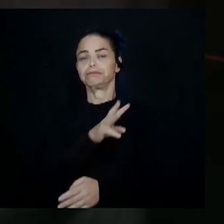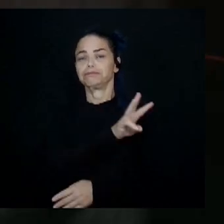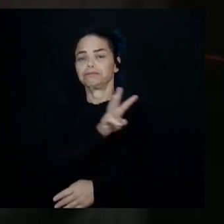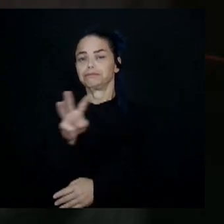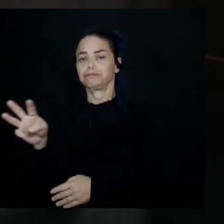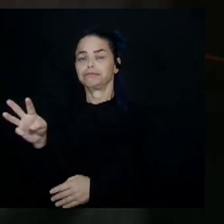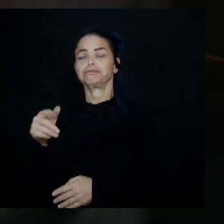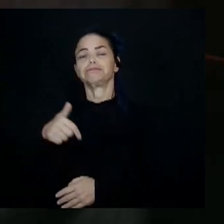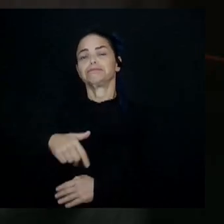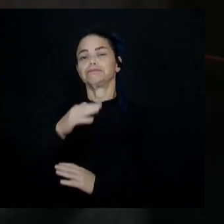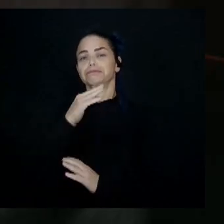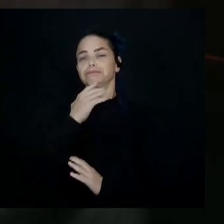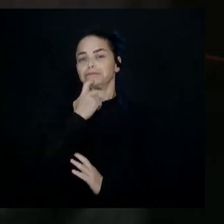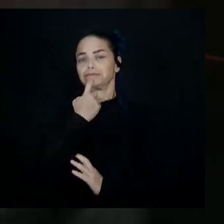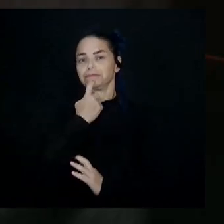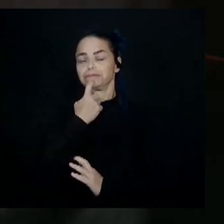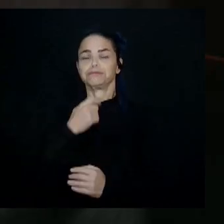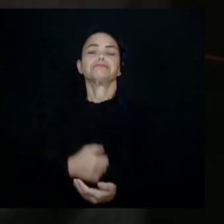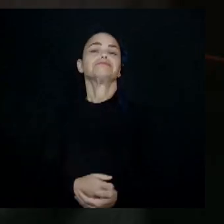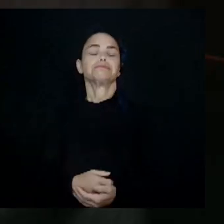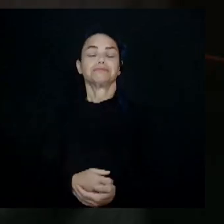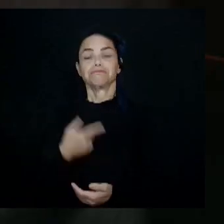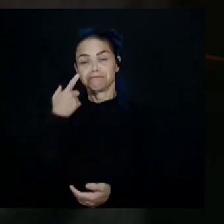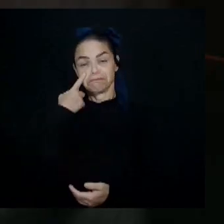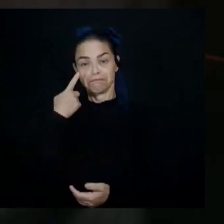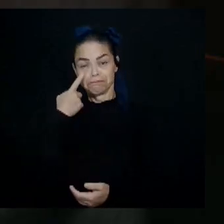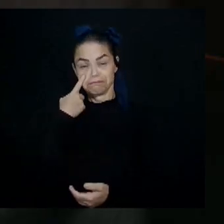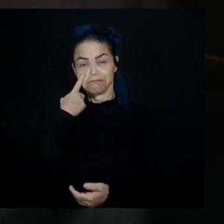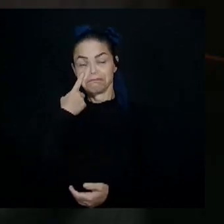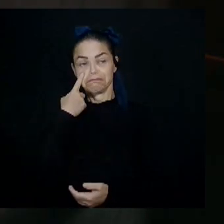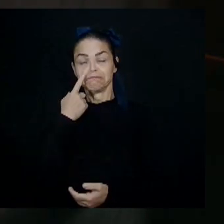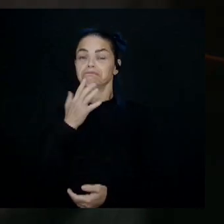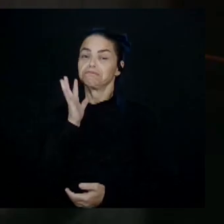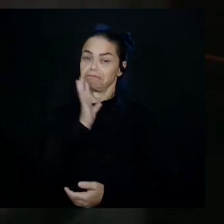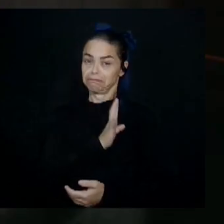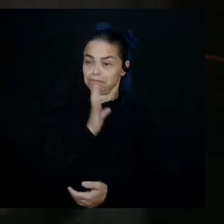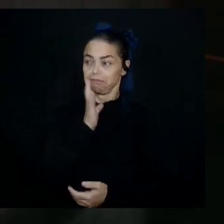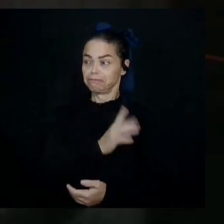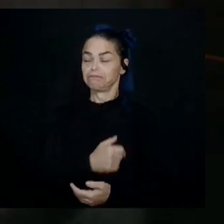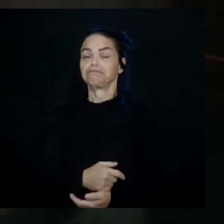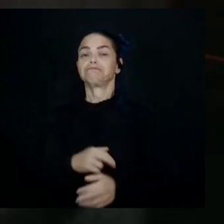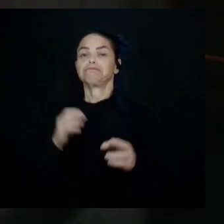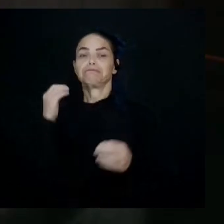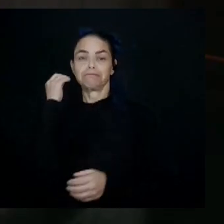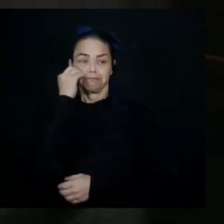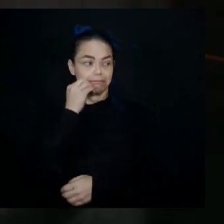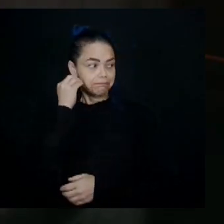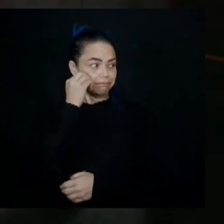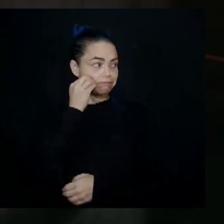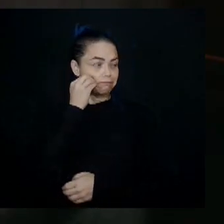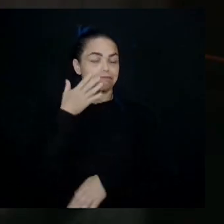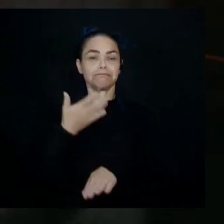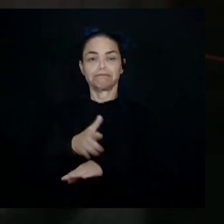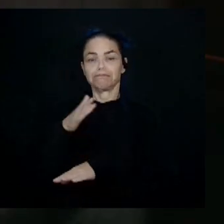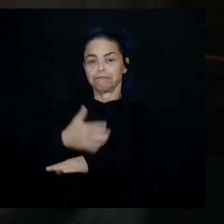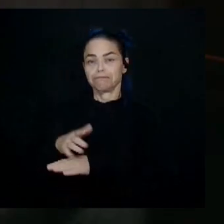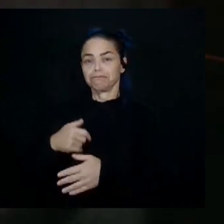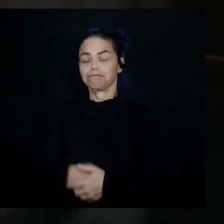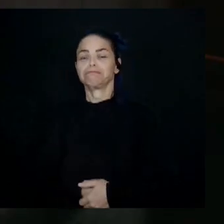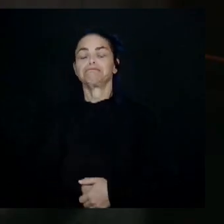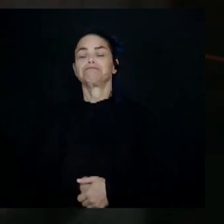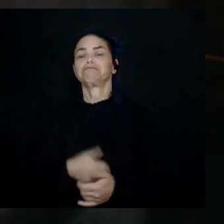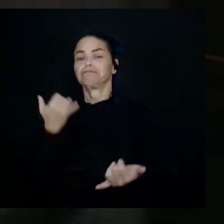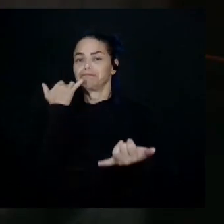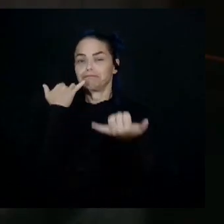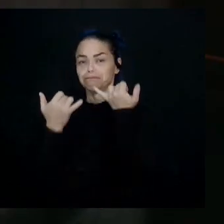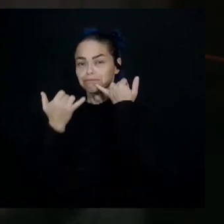Câmara de Campinas. Então, olha, eu vou te falar que super vale a pena, é uma mega experiência, então participe. Mais informação chegando para